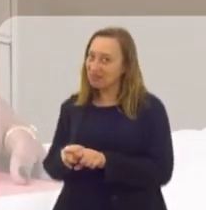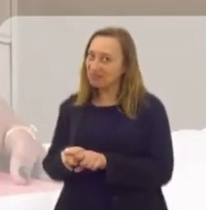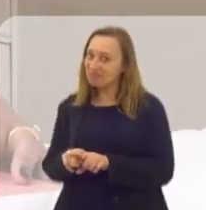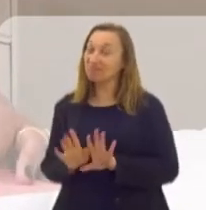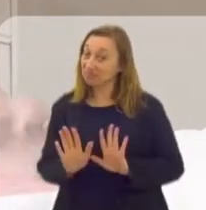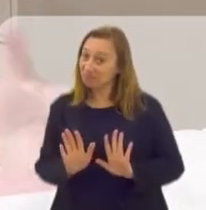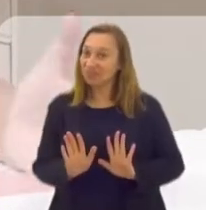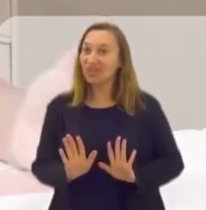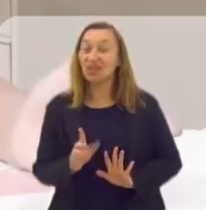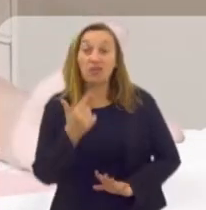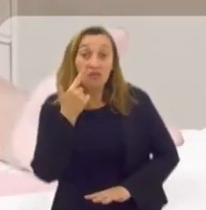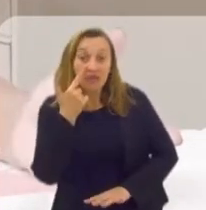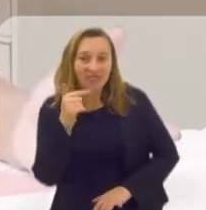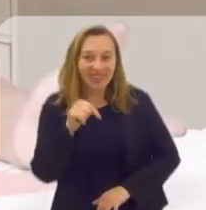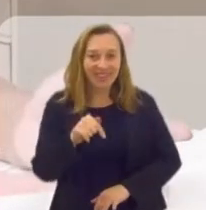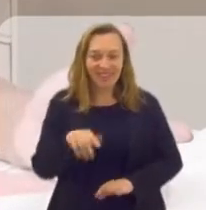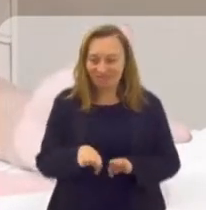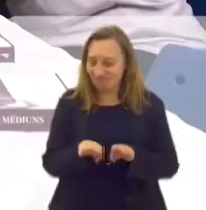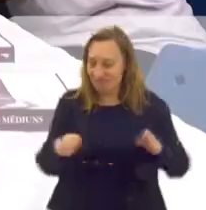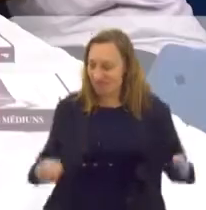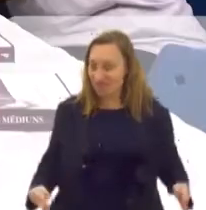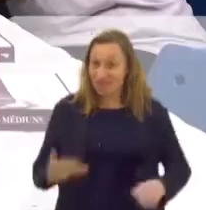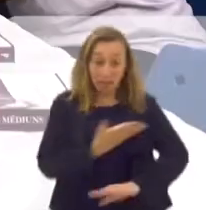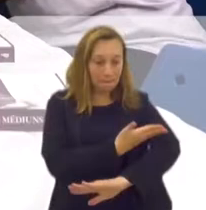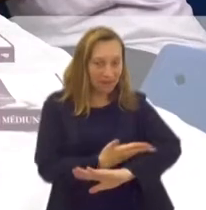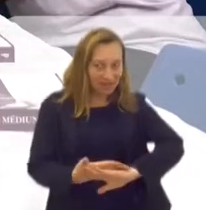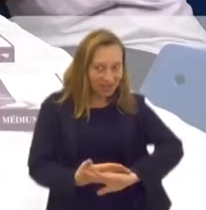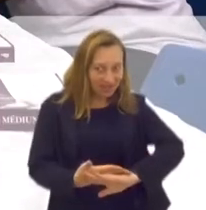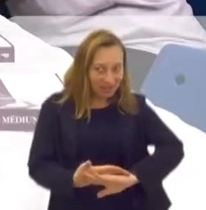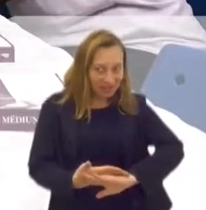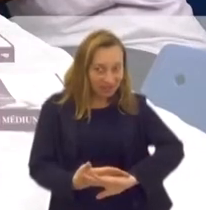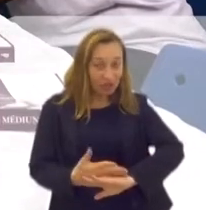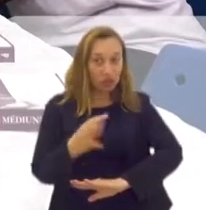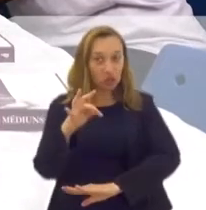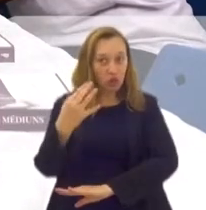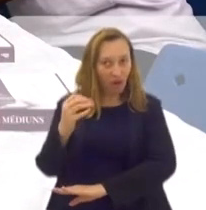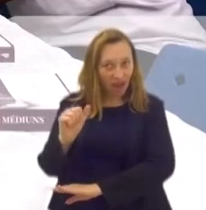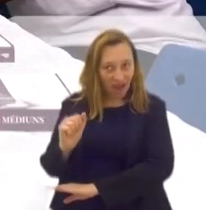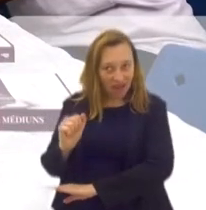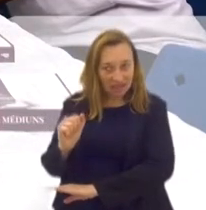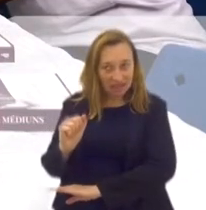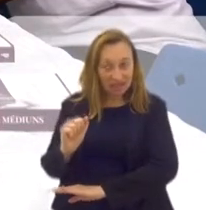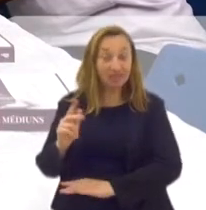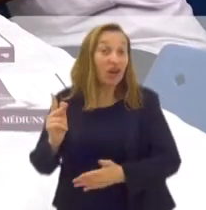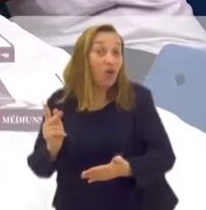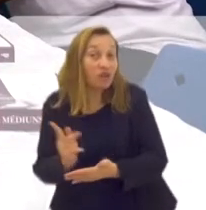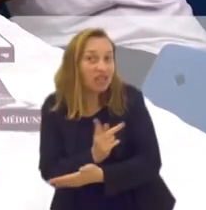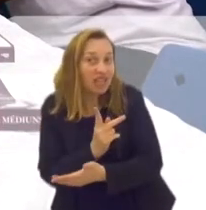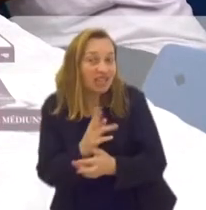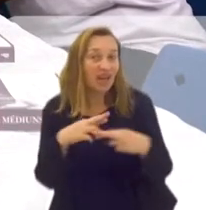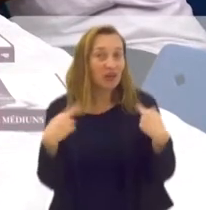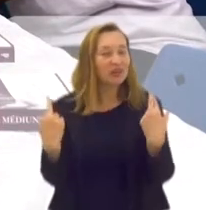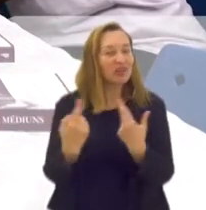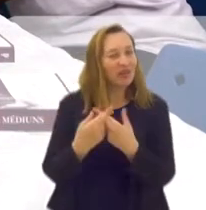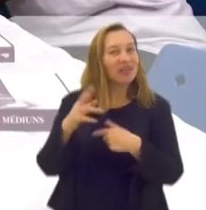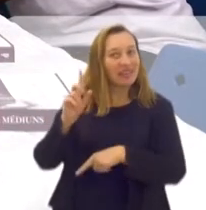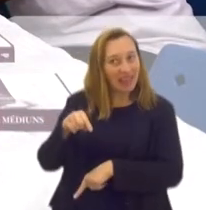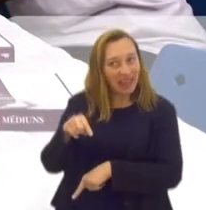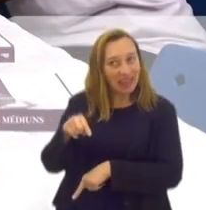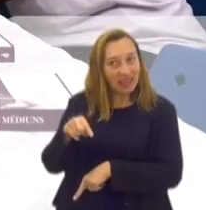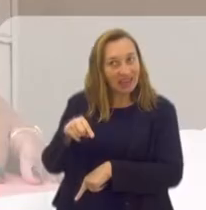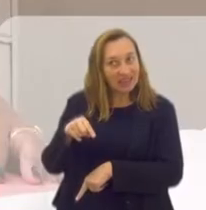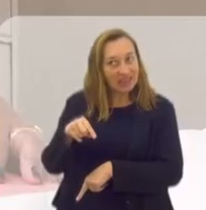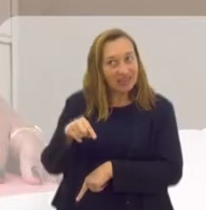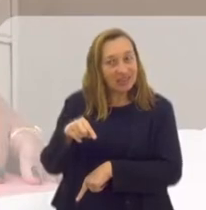também. Estamos vendo aqui nessa mesa, onde geralmente acontecem as reuniões,